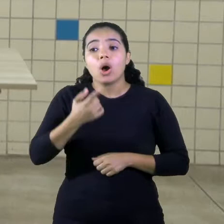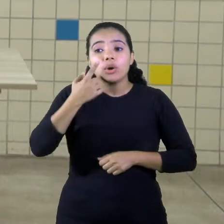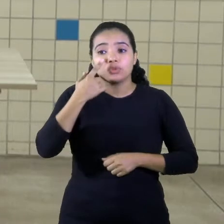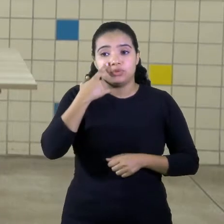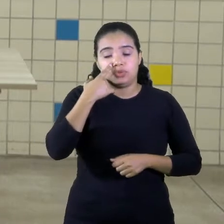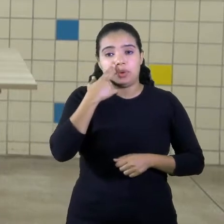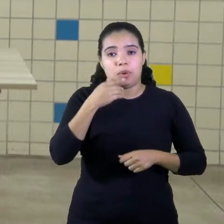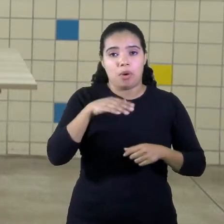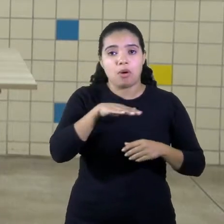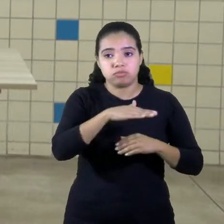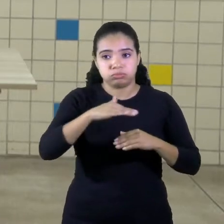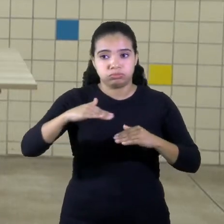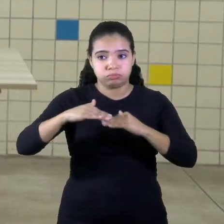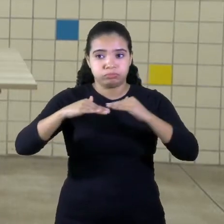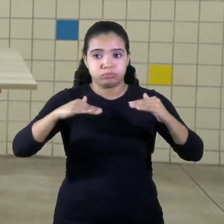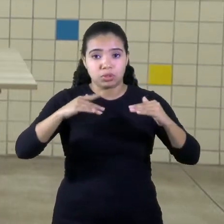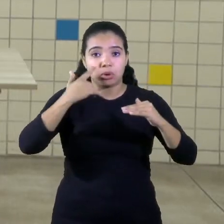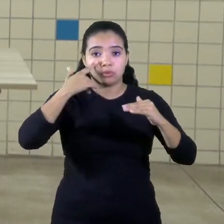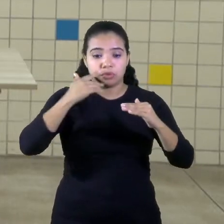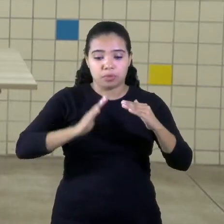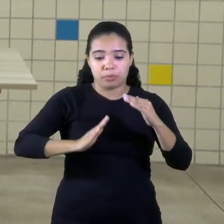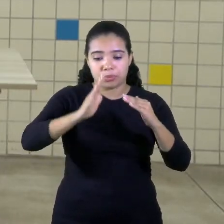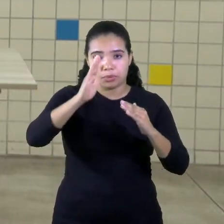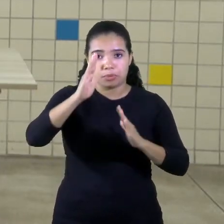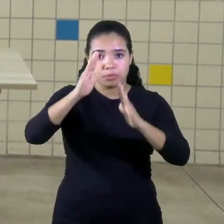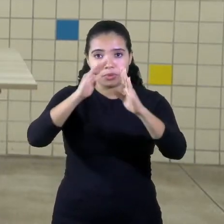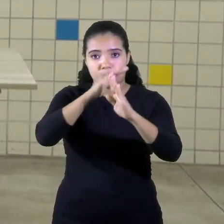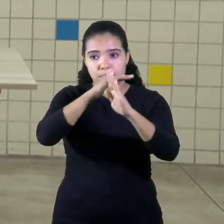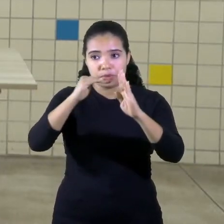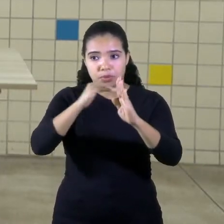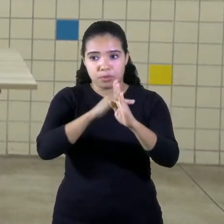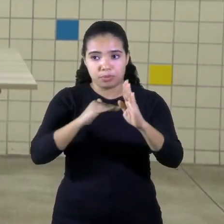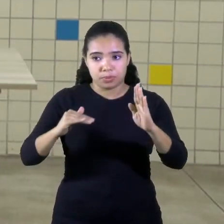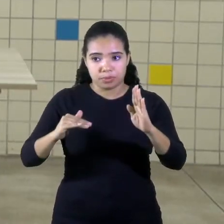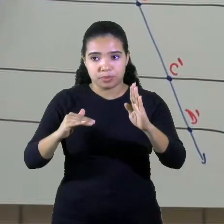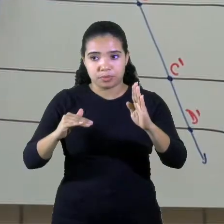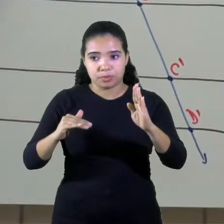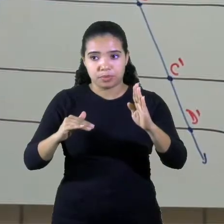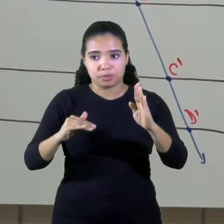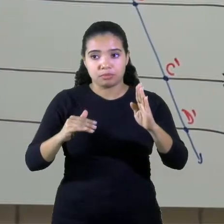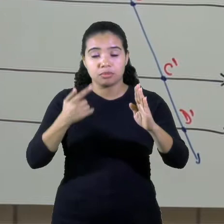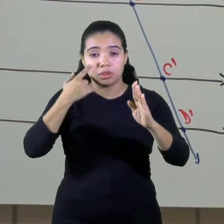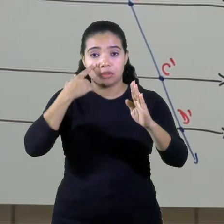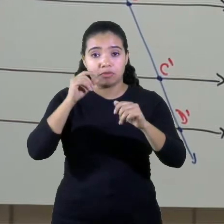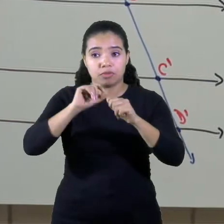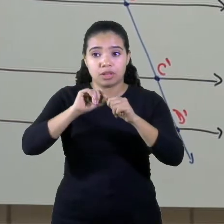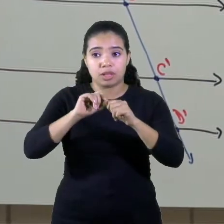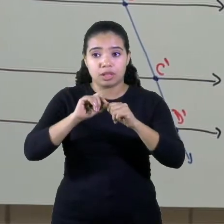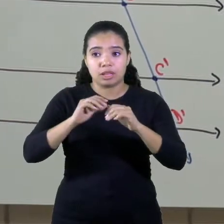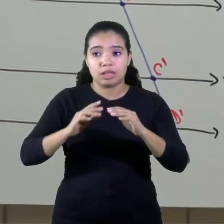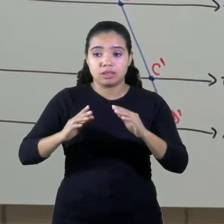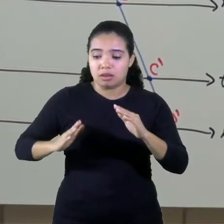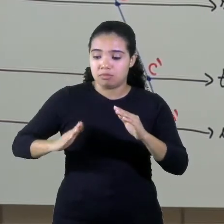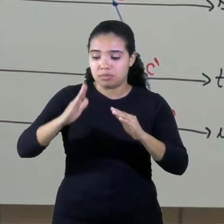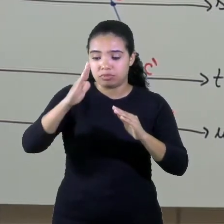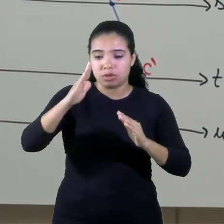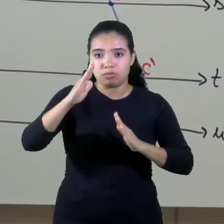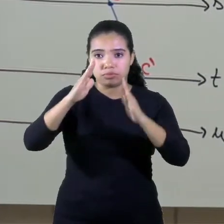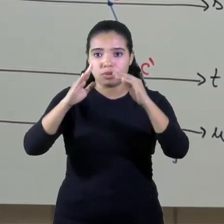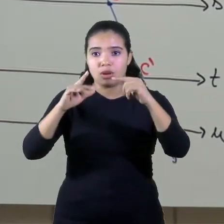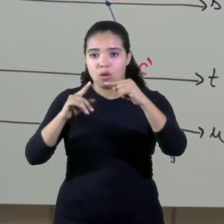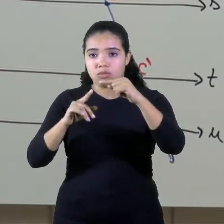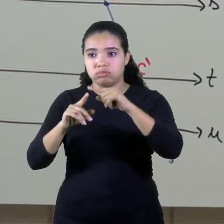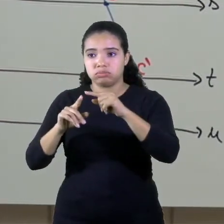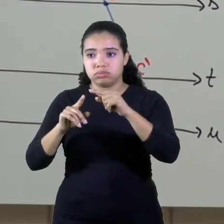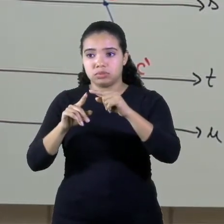retas paralelas para cá e fiz duas retas transversais, ou seja, elas têm direções diferentes